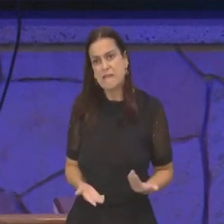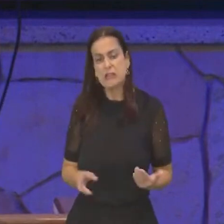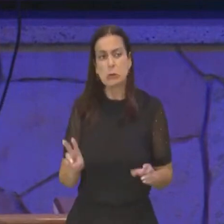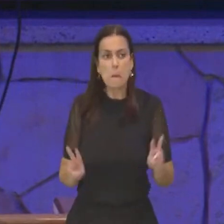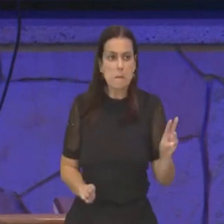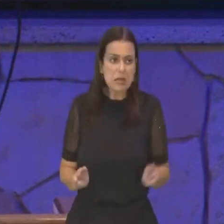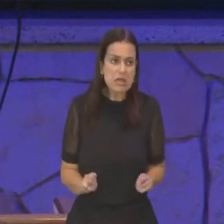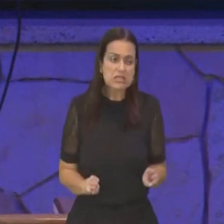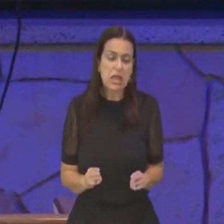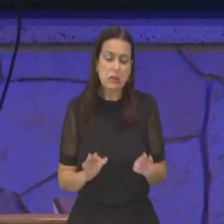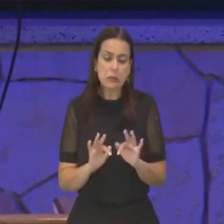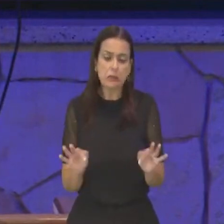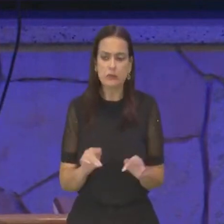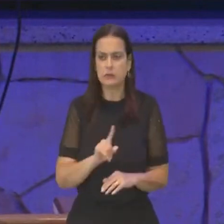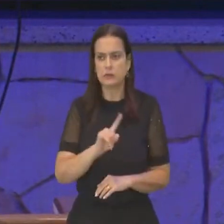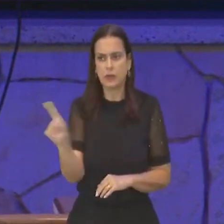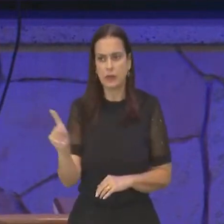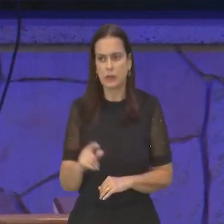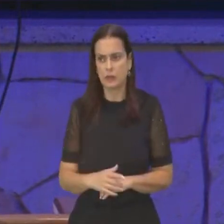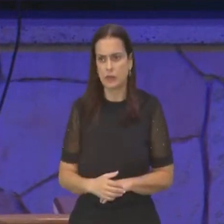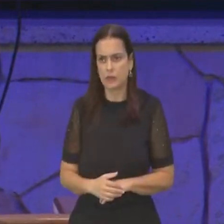ministérios,